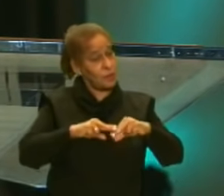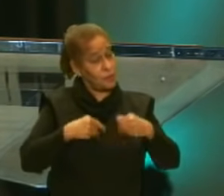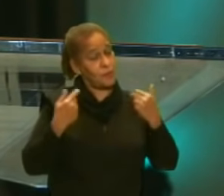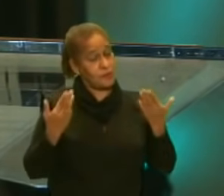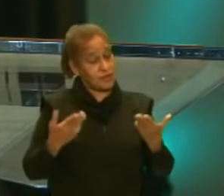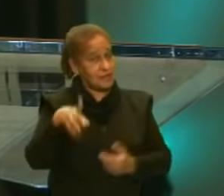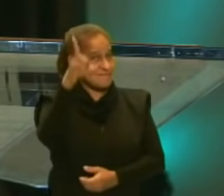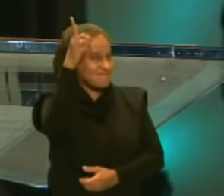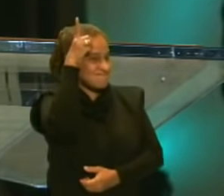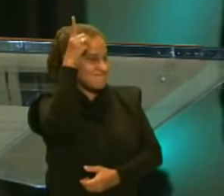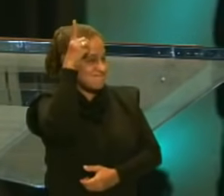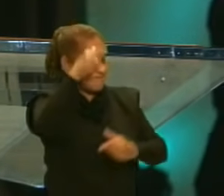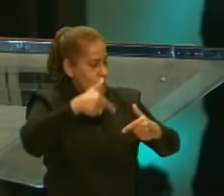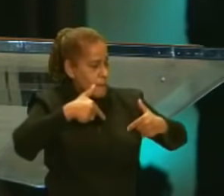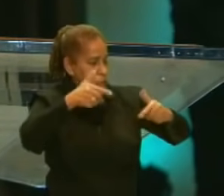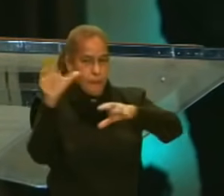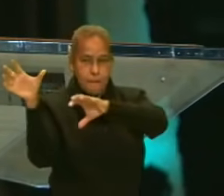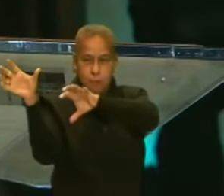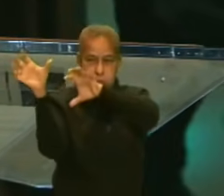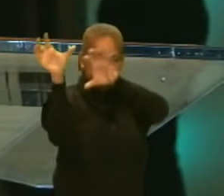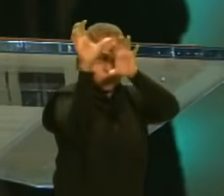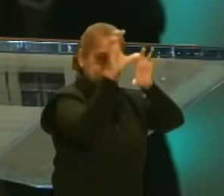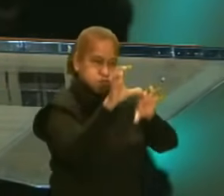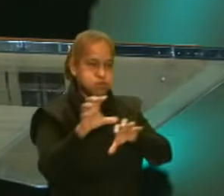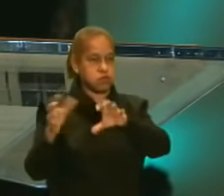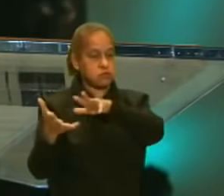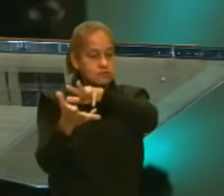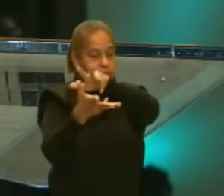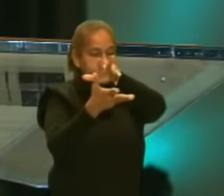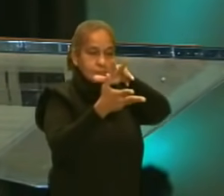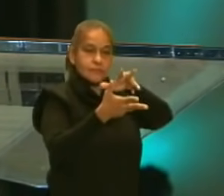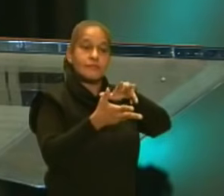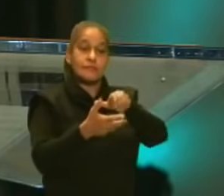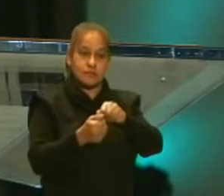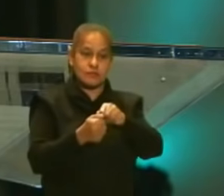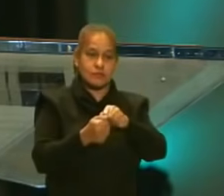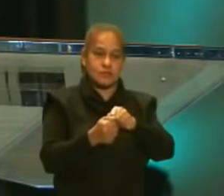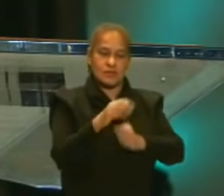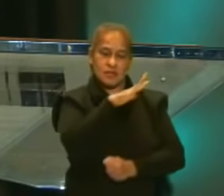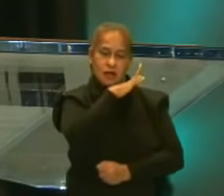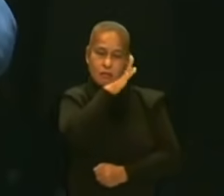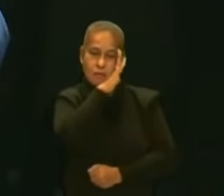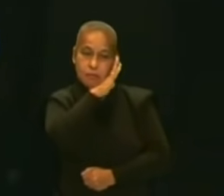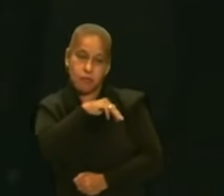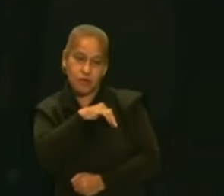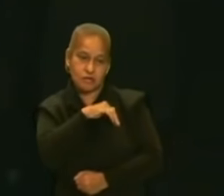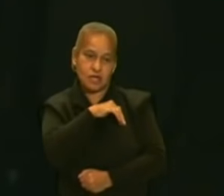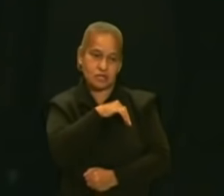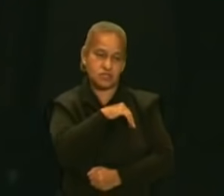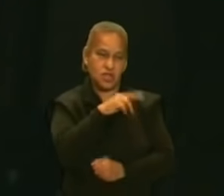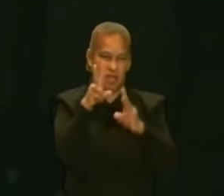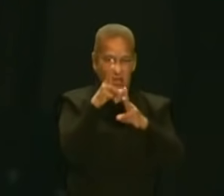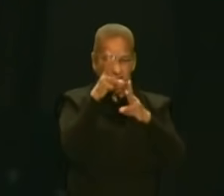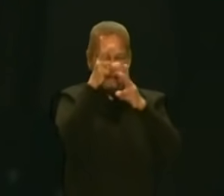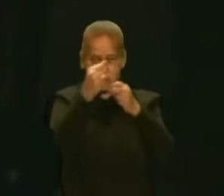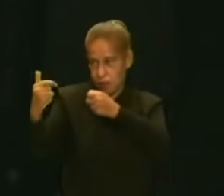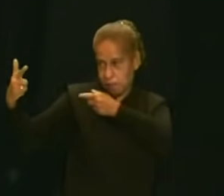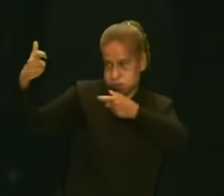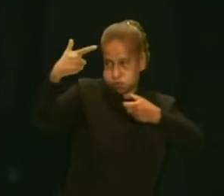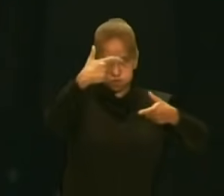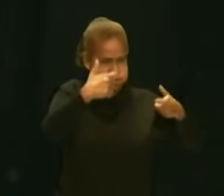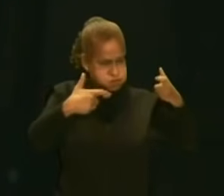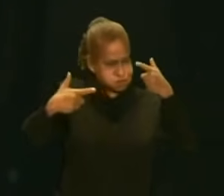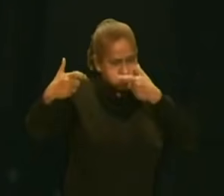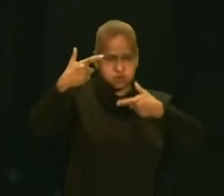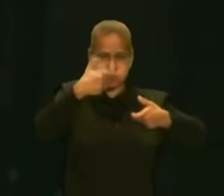influência satânica sobre a humanidade. E aí o nível de crueldade e a força das armas